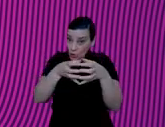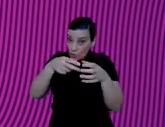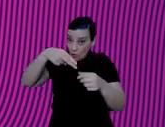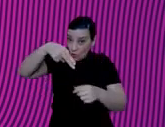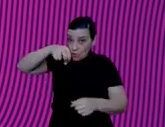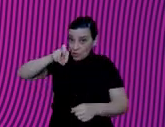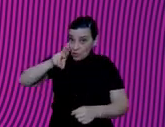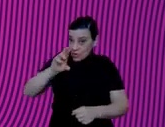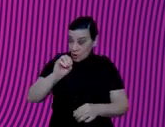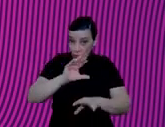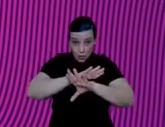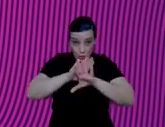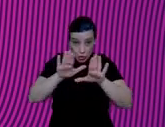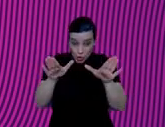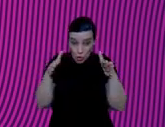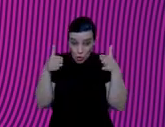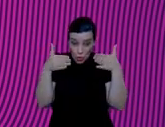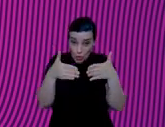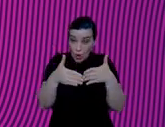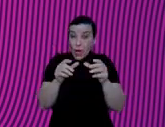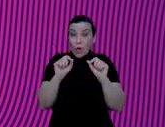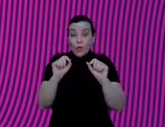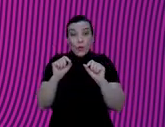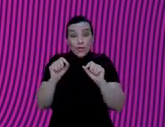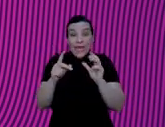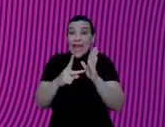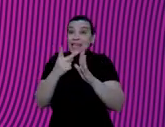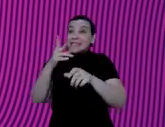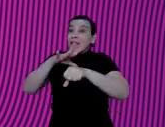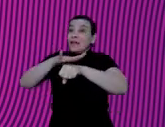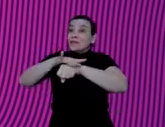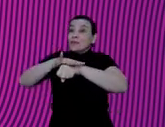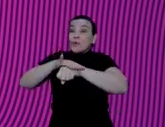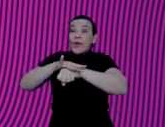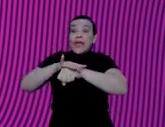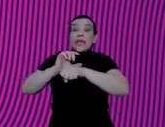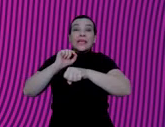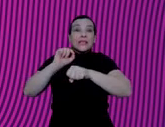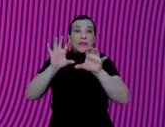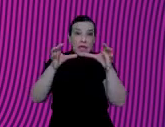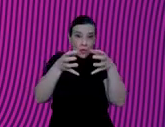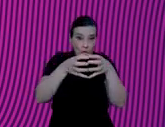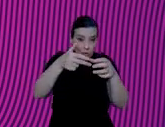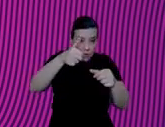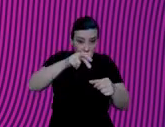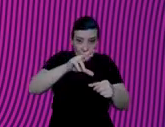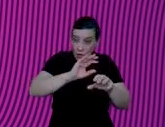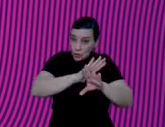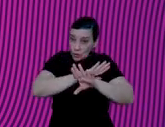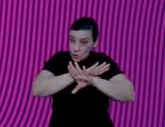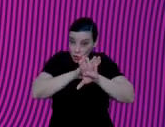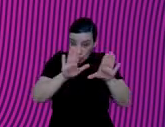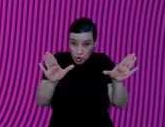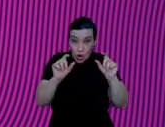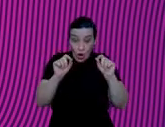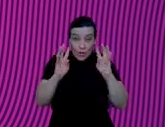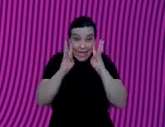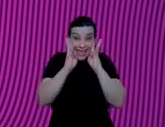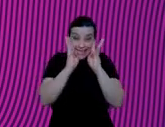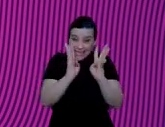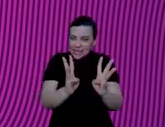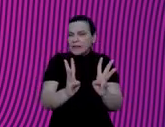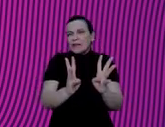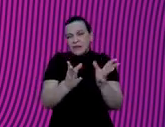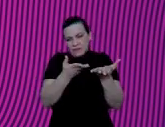que a segunda doença mais comum no mundo vai ser tratada por neurologistas ou neurologistas especializados em cefaleia. É claro que vão existir